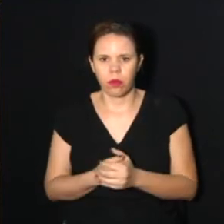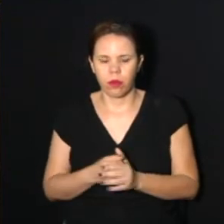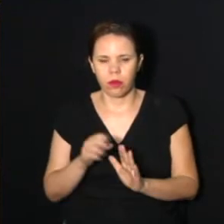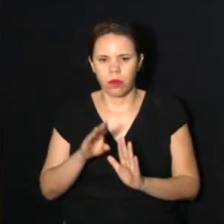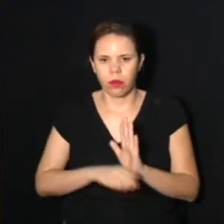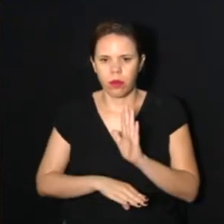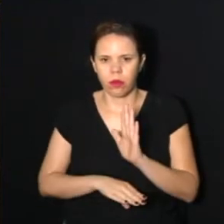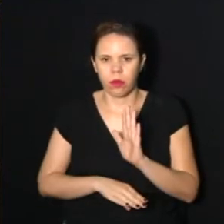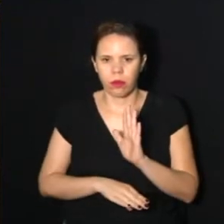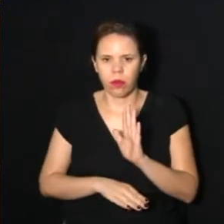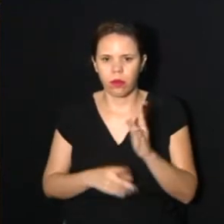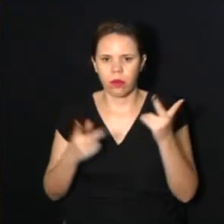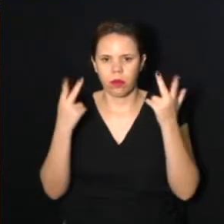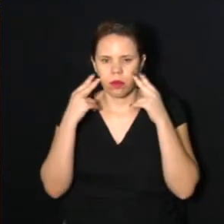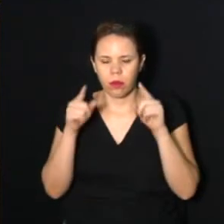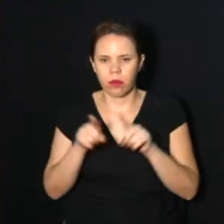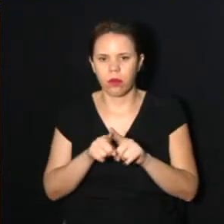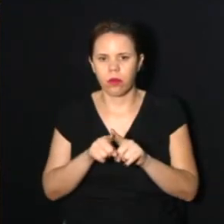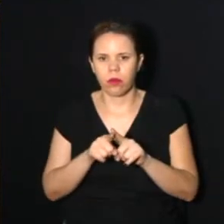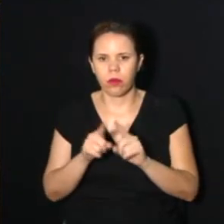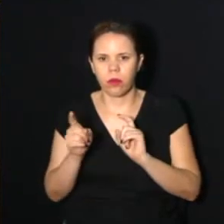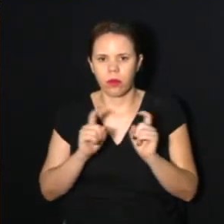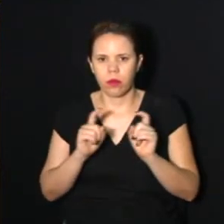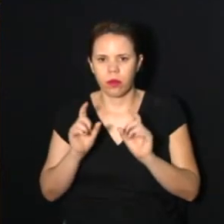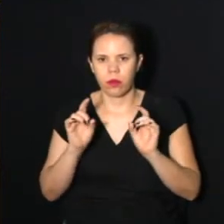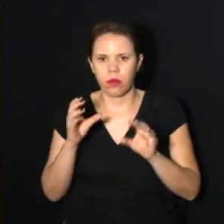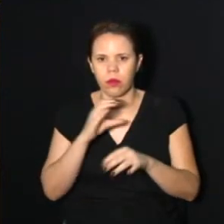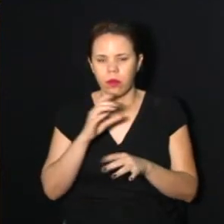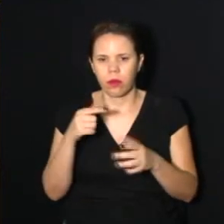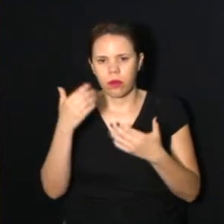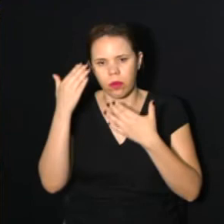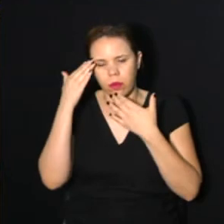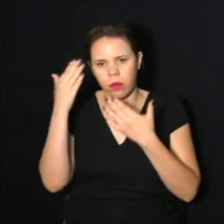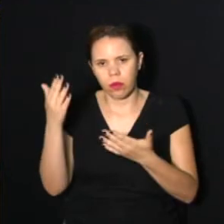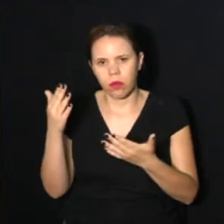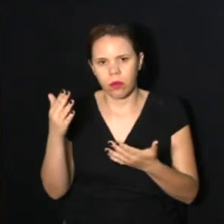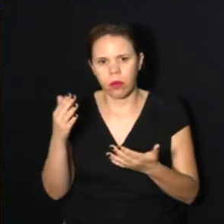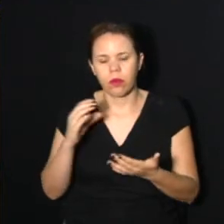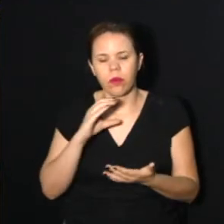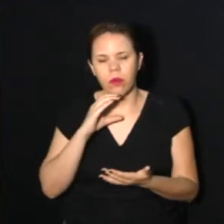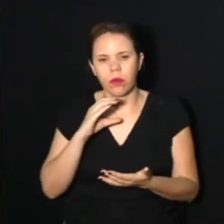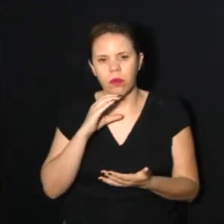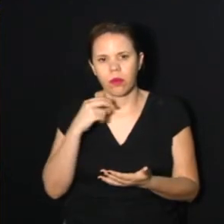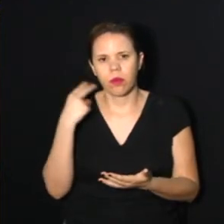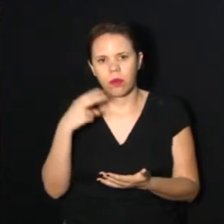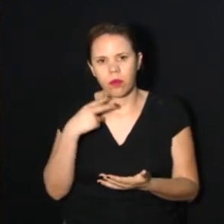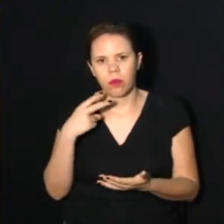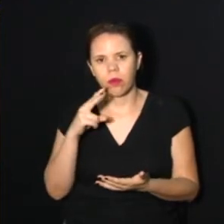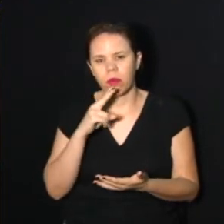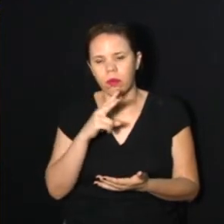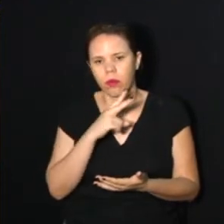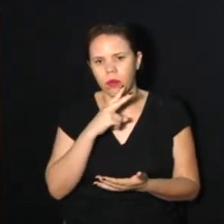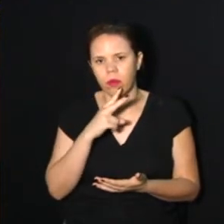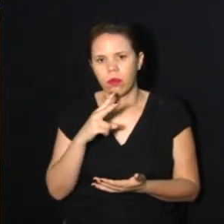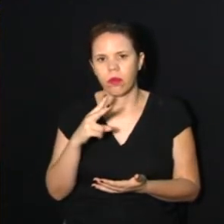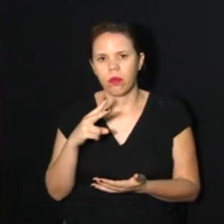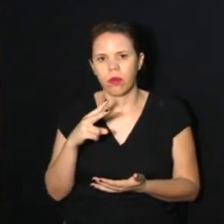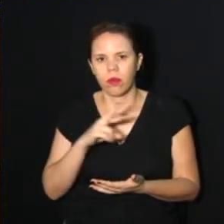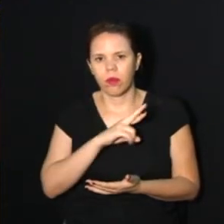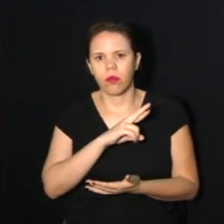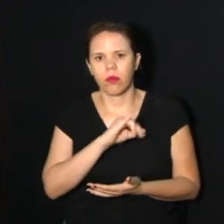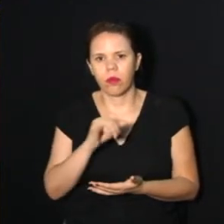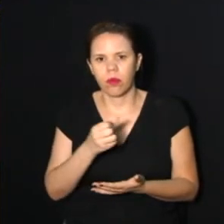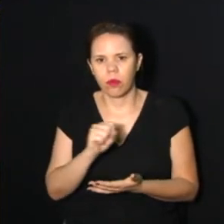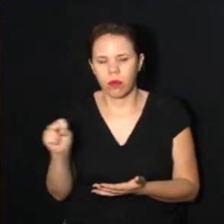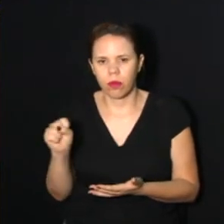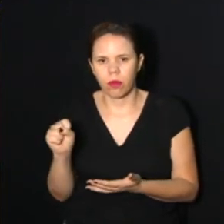pauta regular quanto a extra-pauta, razão pela qual eu agradeço o vereador Carlão do PT, o vereador Vinícius Gratti, o vereador Jota